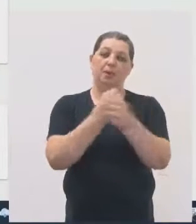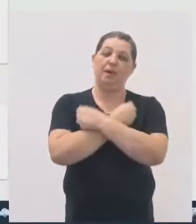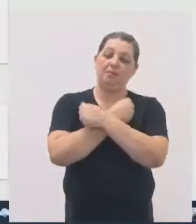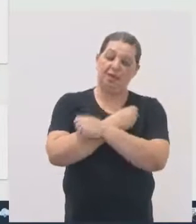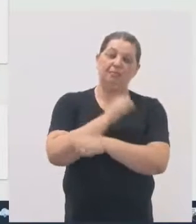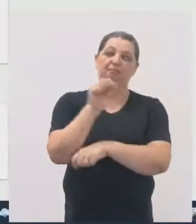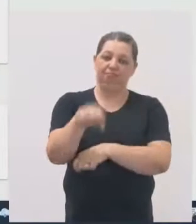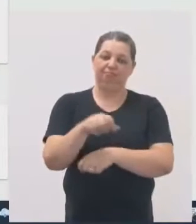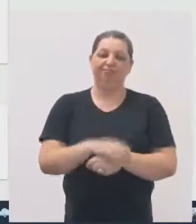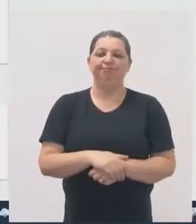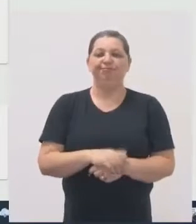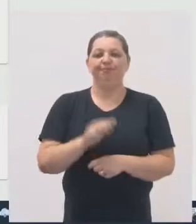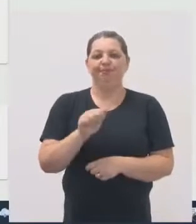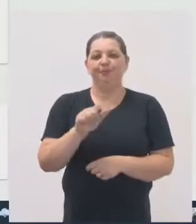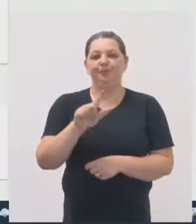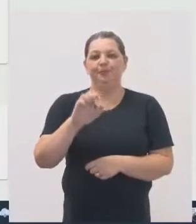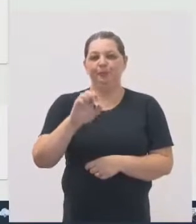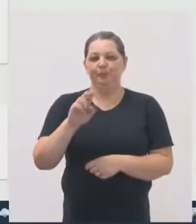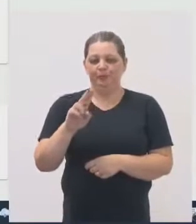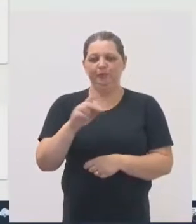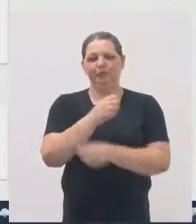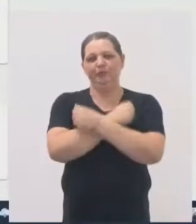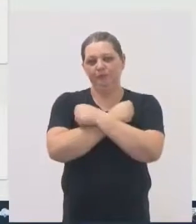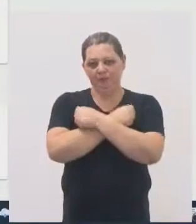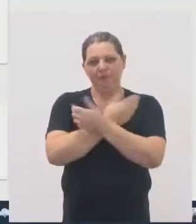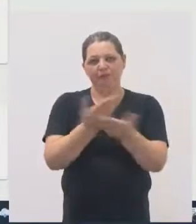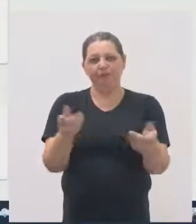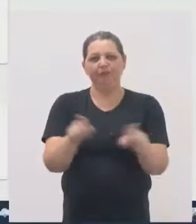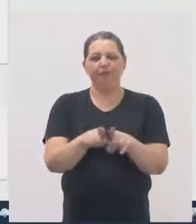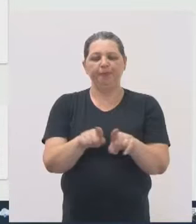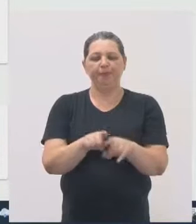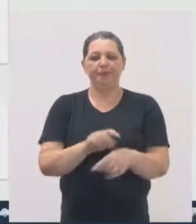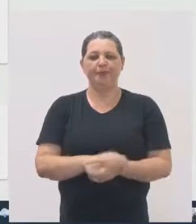aí, Alceu, um abraço para você.